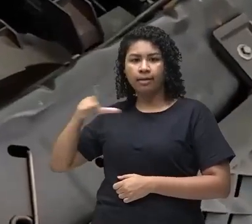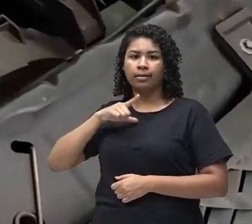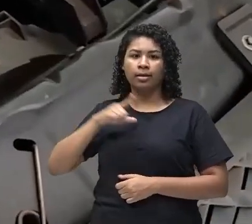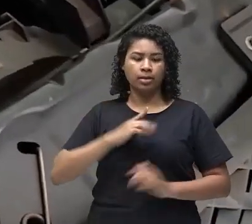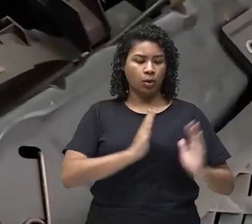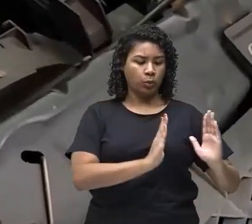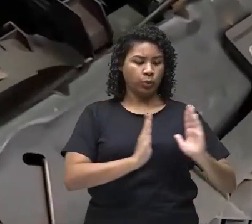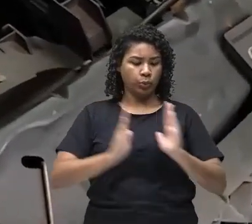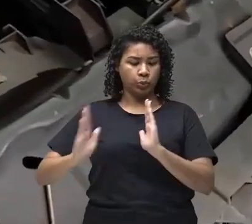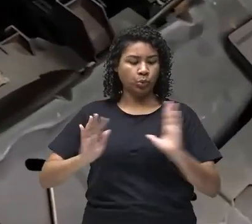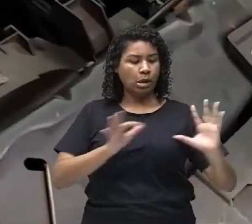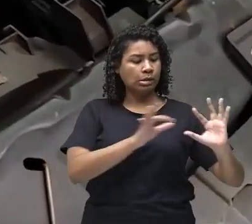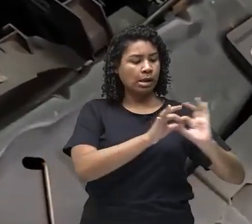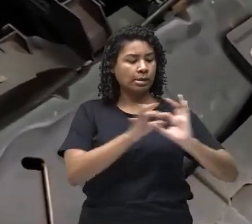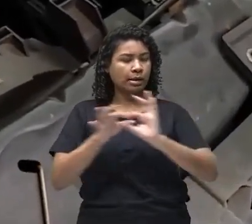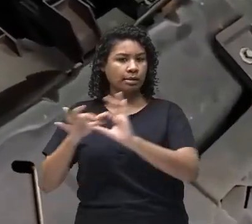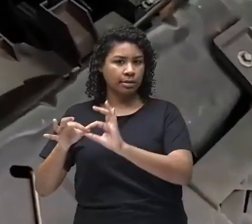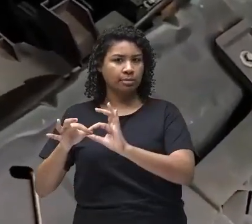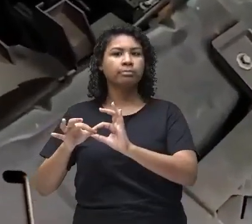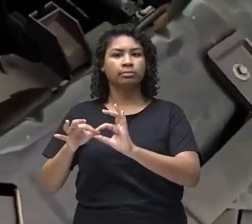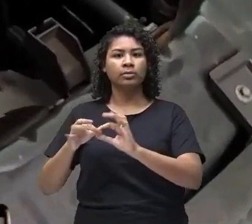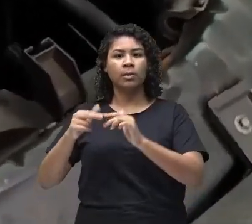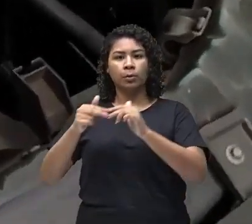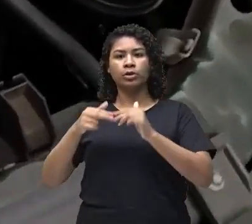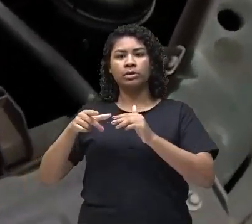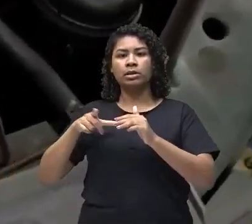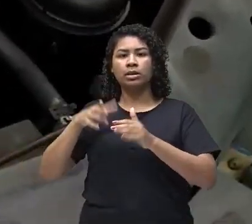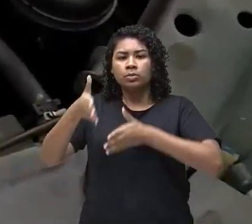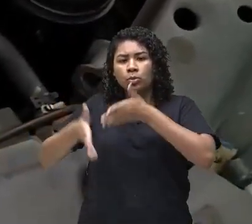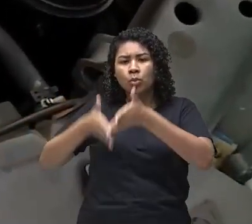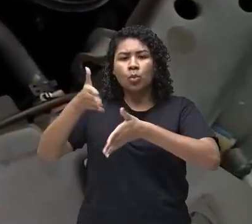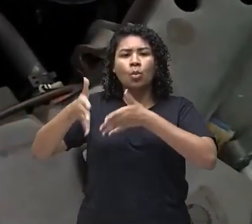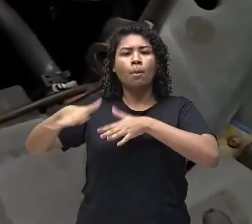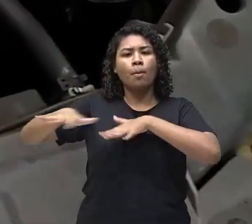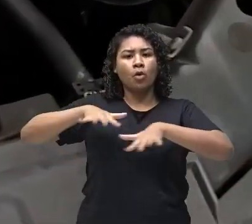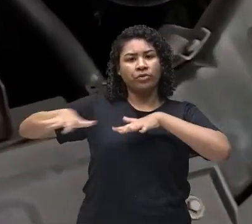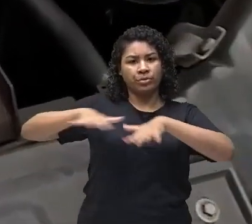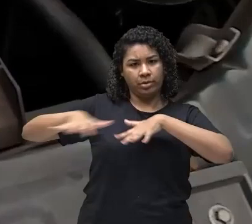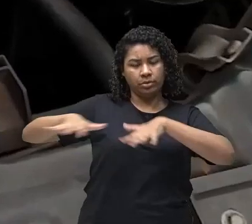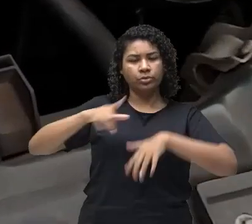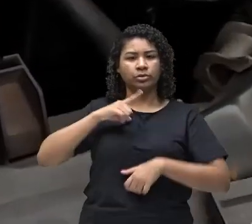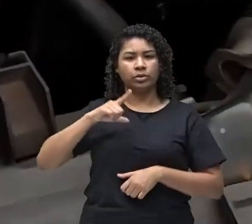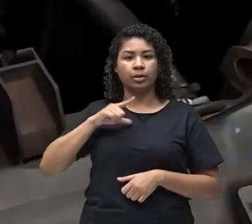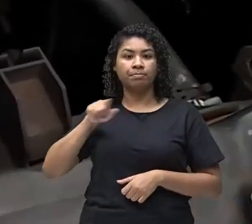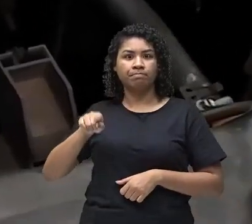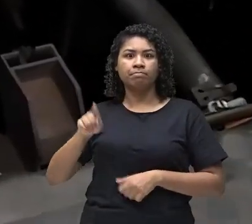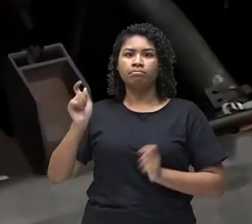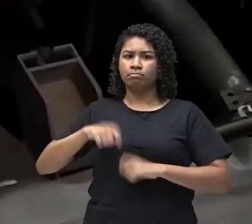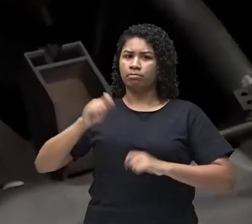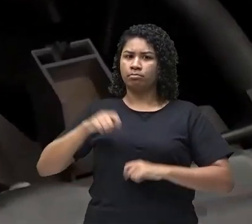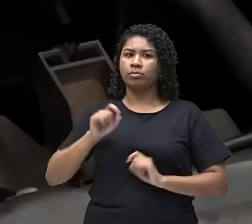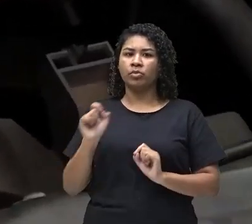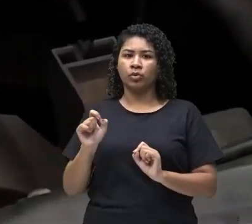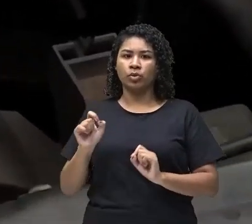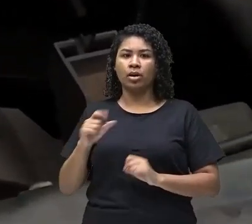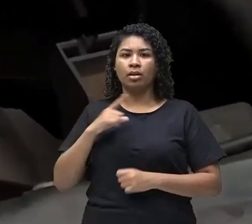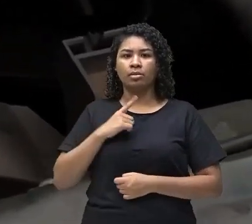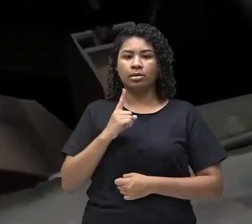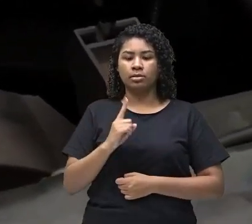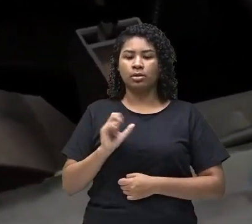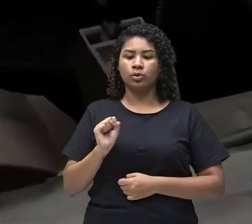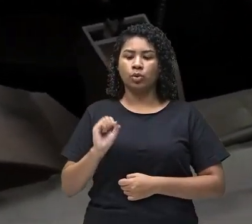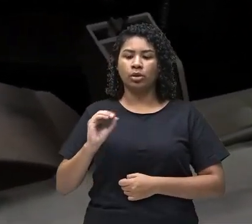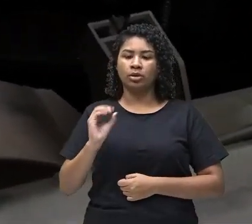estão ligados cada cilindro é responsável por 180 graus ou seja meia volta